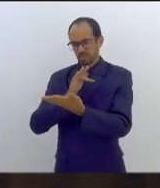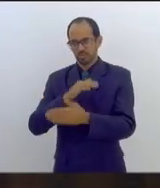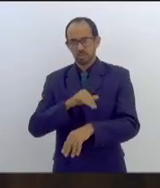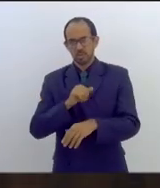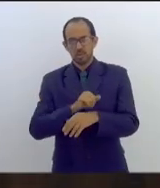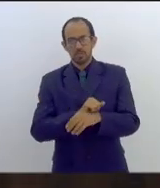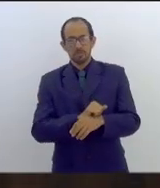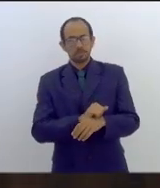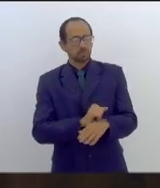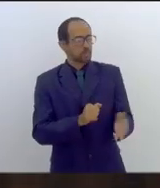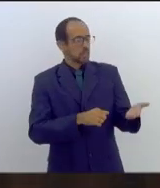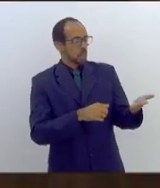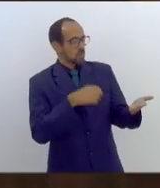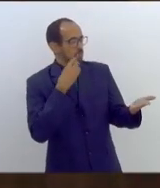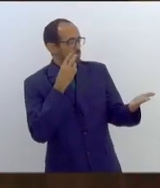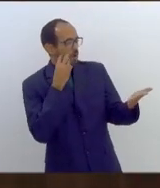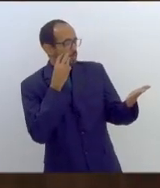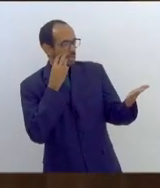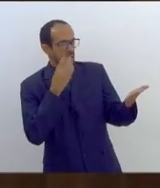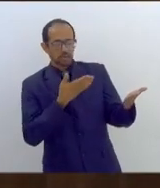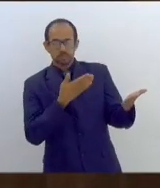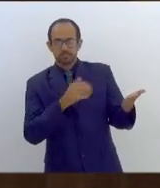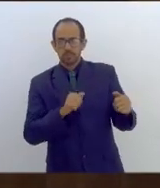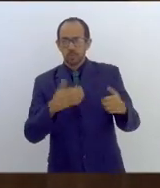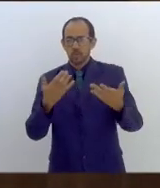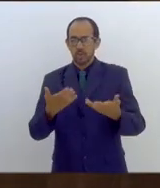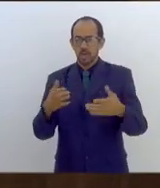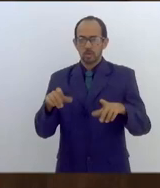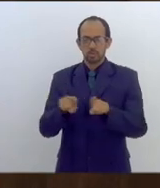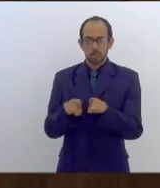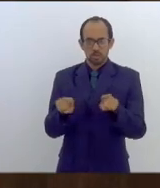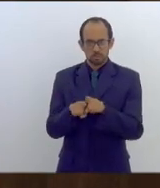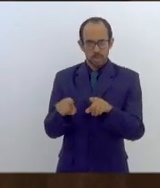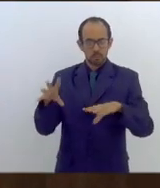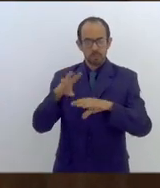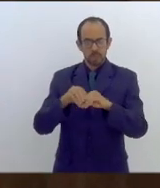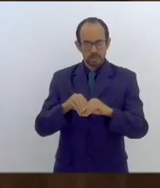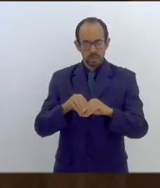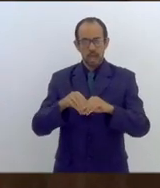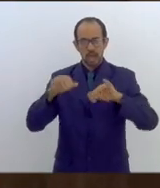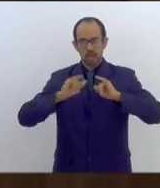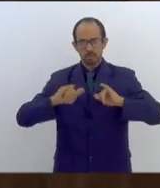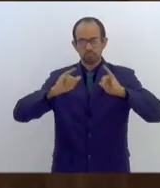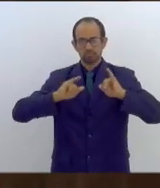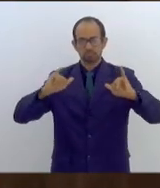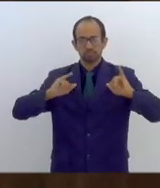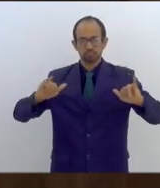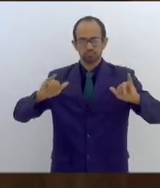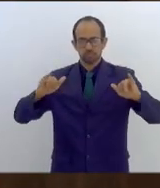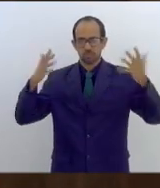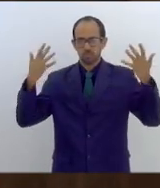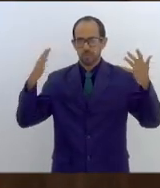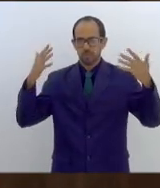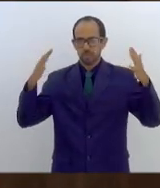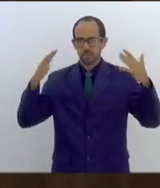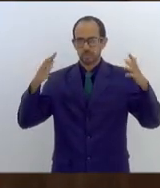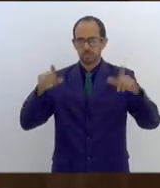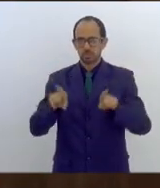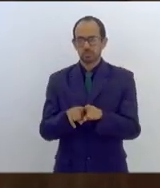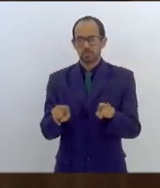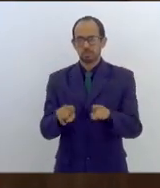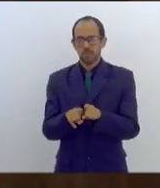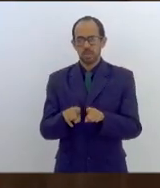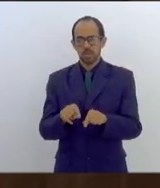Valdeque Carneiro. Obrigado, deputada Marta Rocha. Eu quero me somar aqui às manifestações, parabenizando